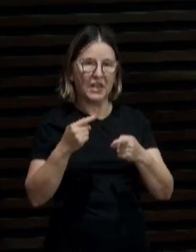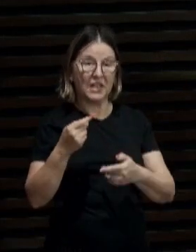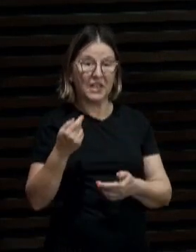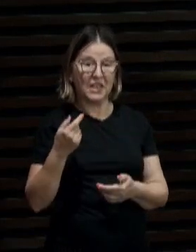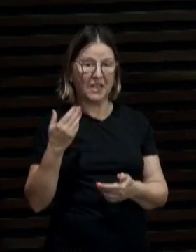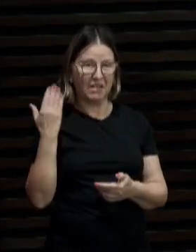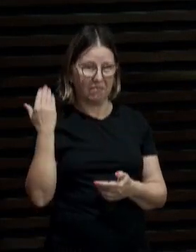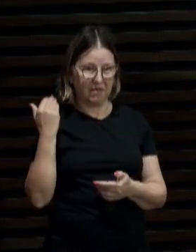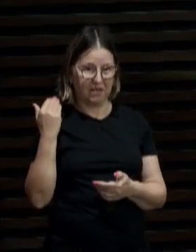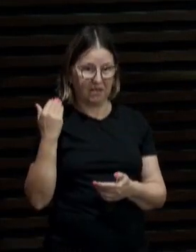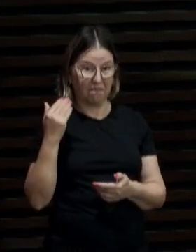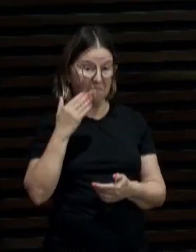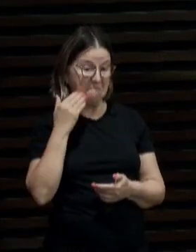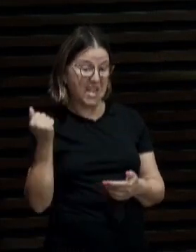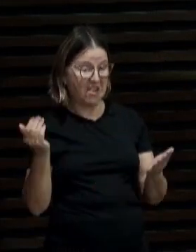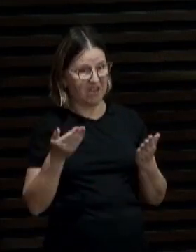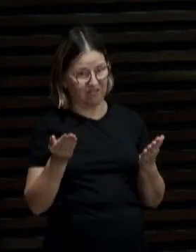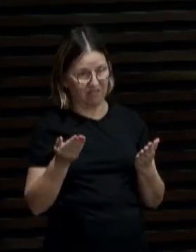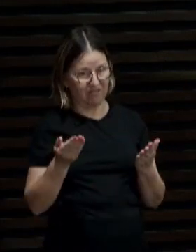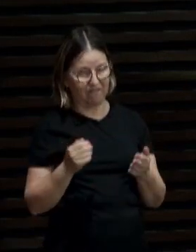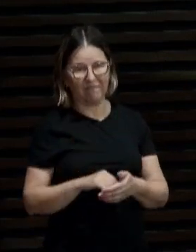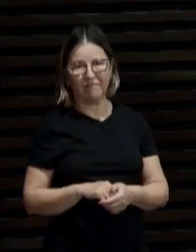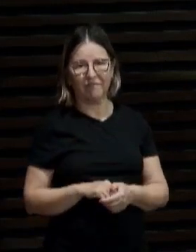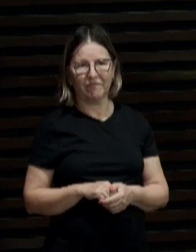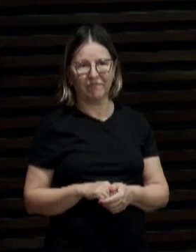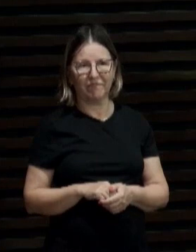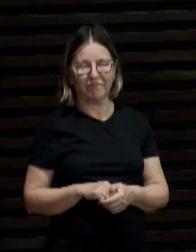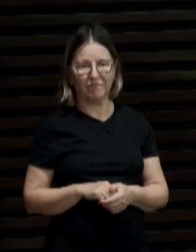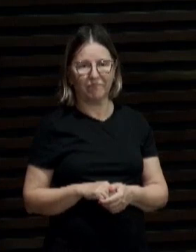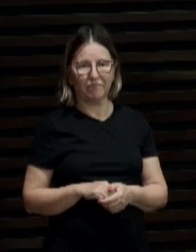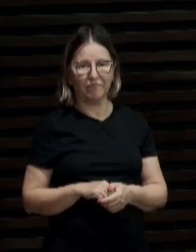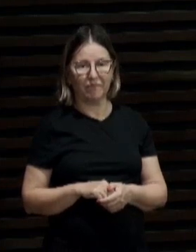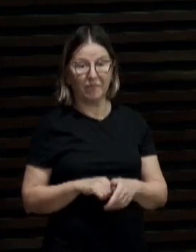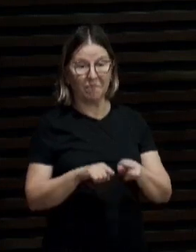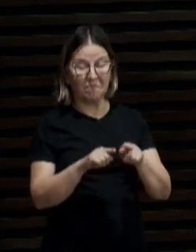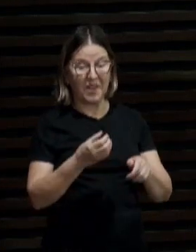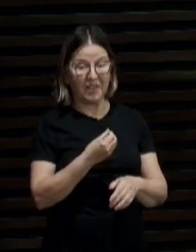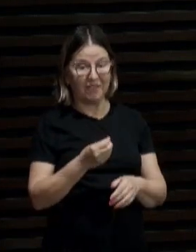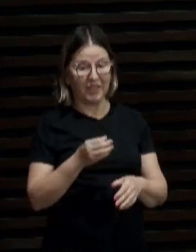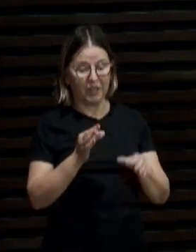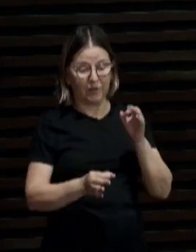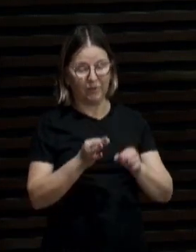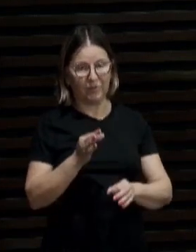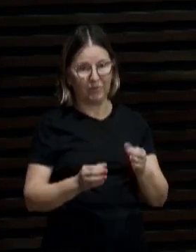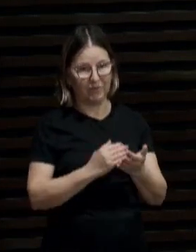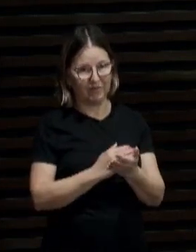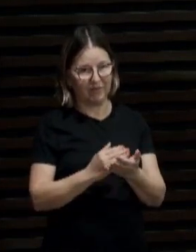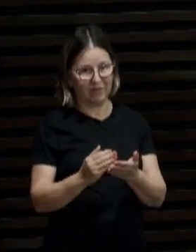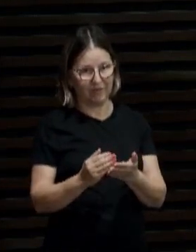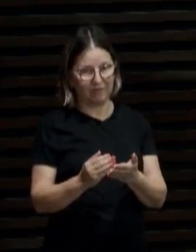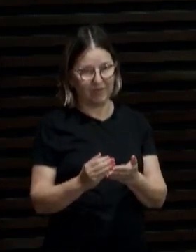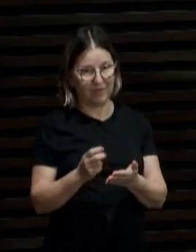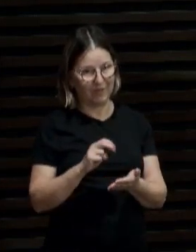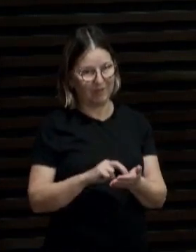É um saudosismo. E saudosismo espiritual é pior ainda. Porque a vereda do justo, ela começa de manhã